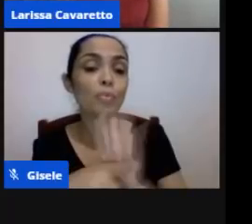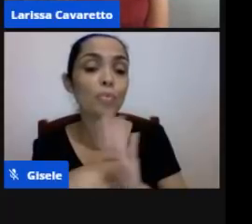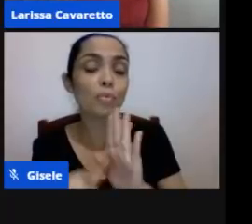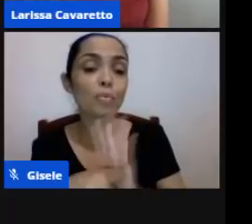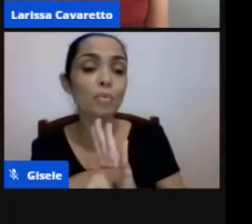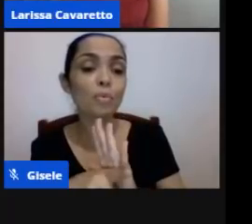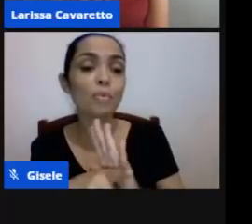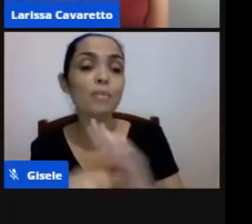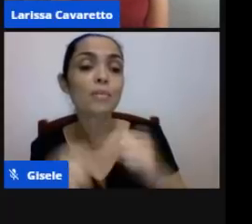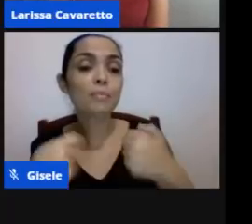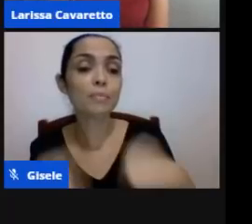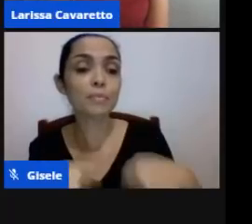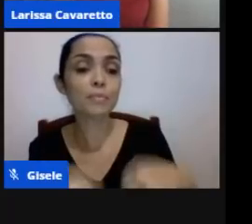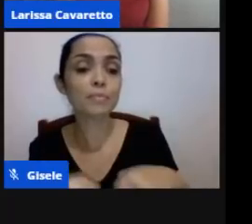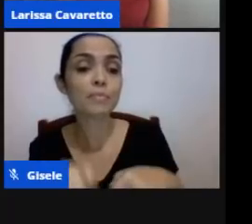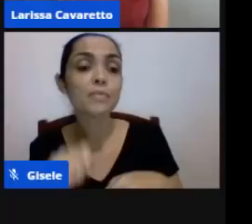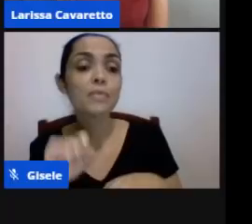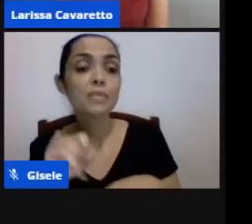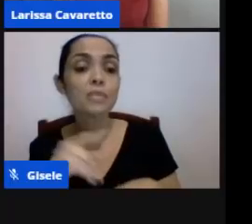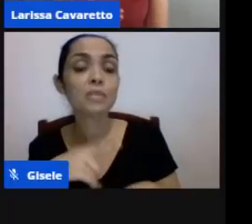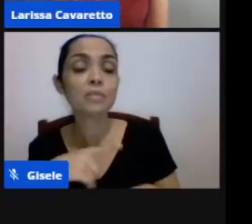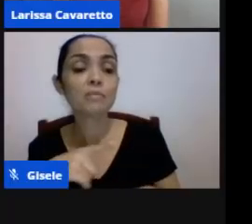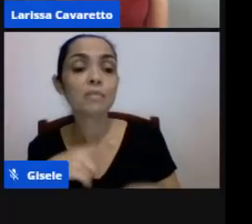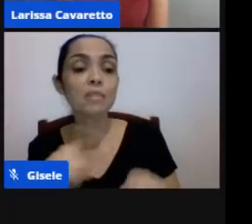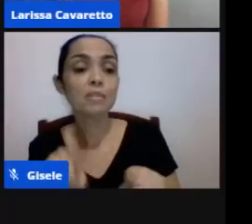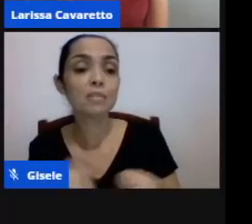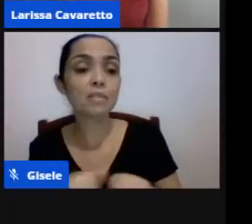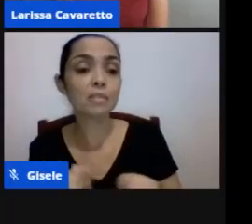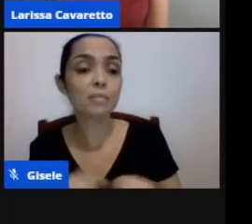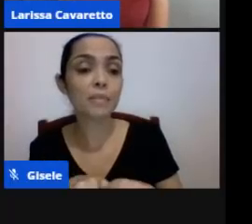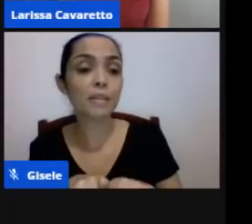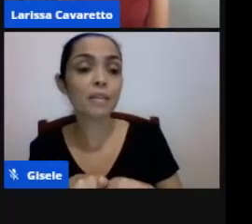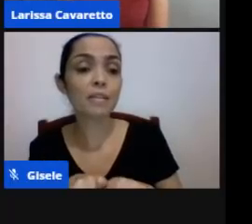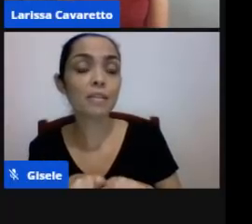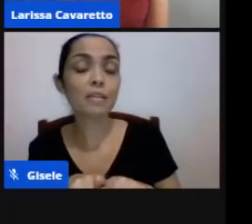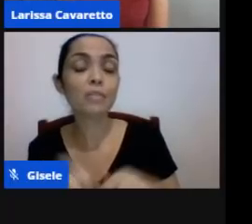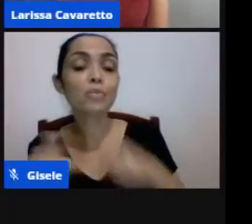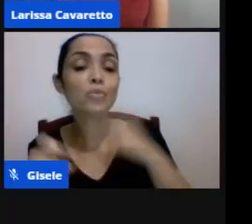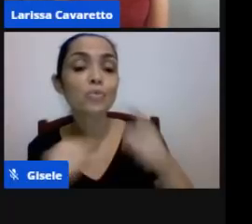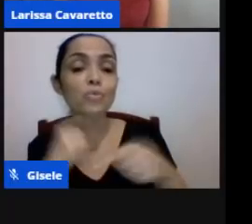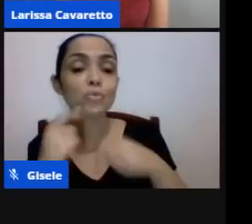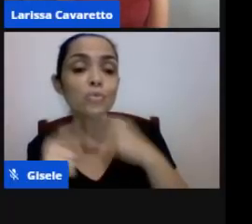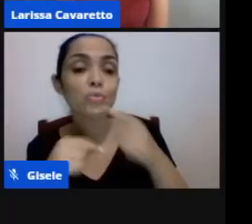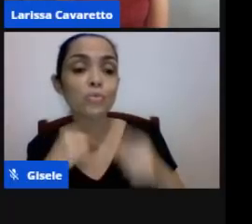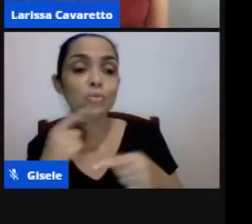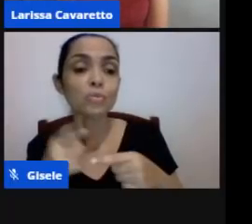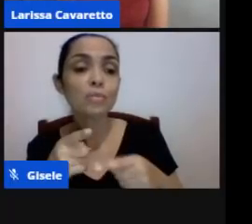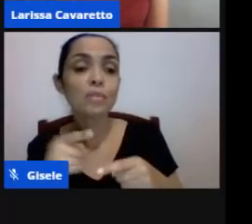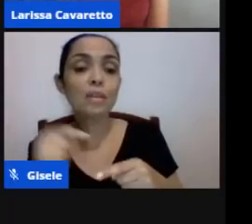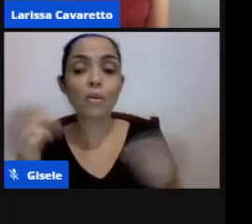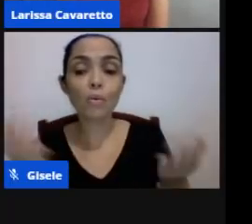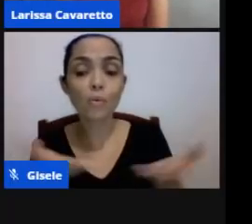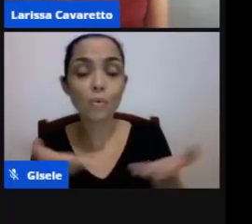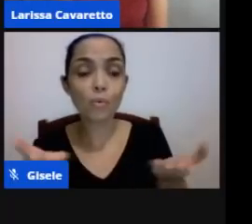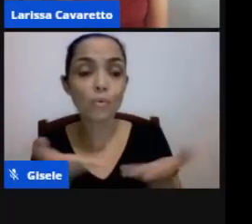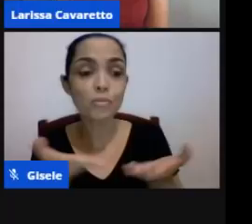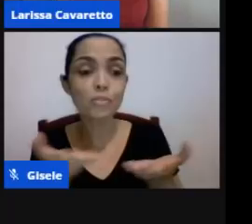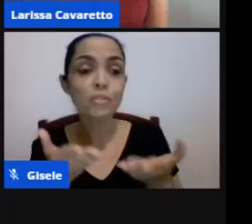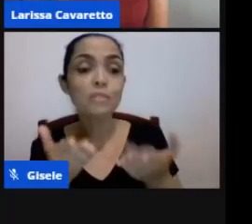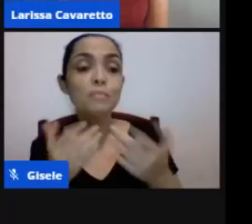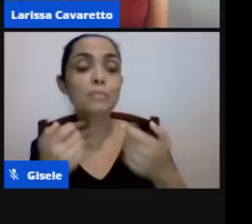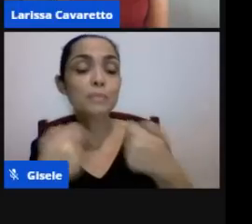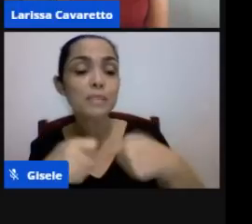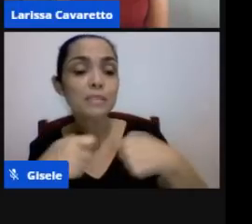mais específica. Mas, de qualquer forma, vai estar sendo tirado dúvidas aqui durante essa aula também, no chat.